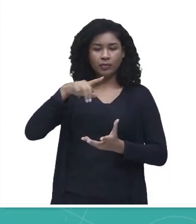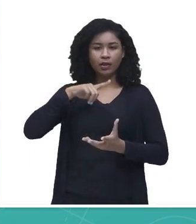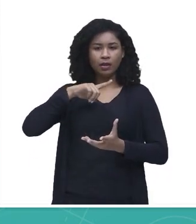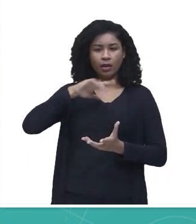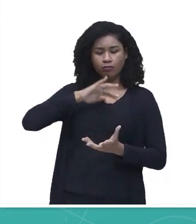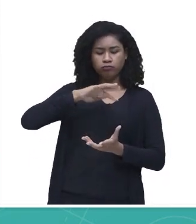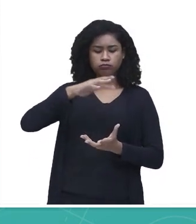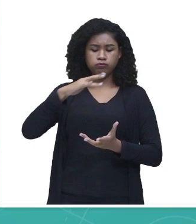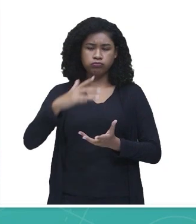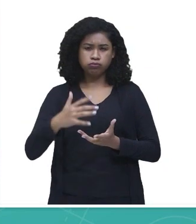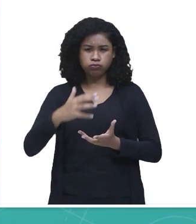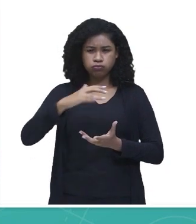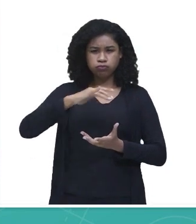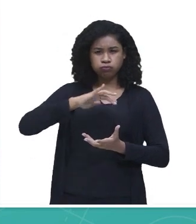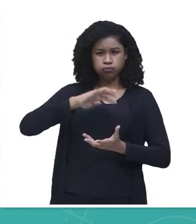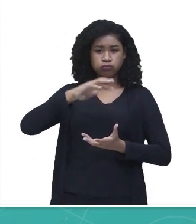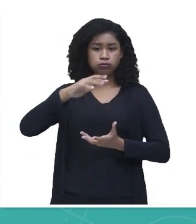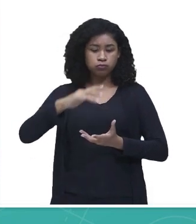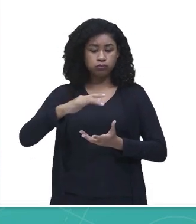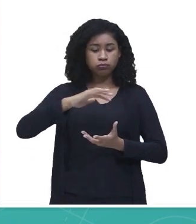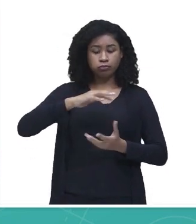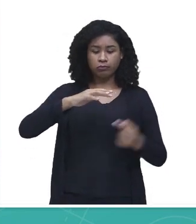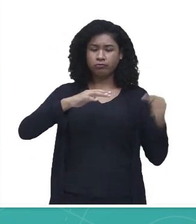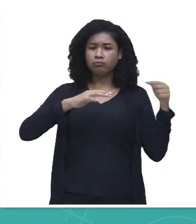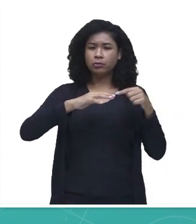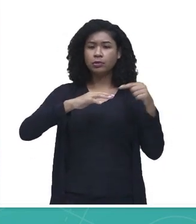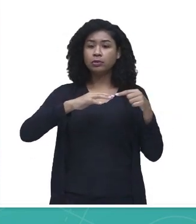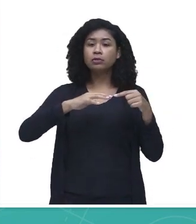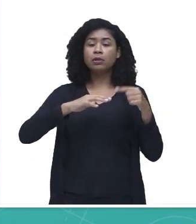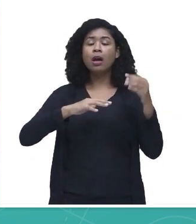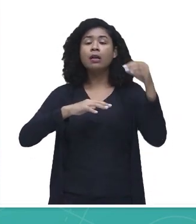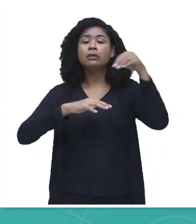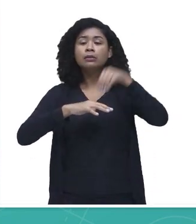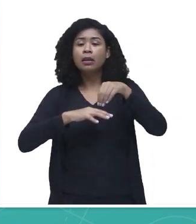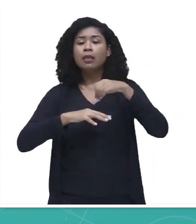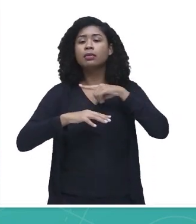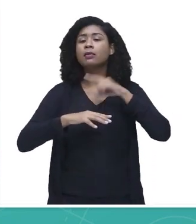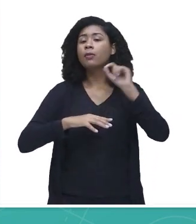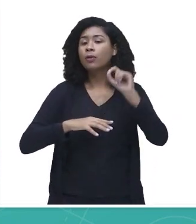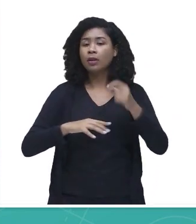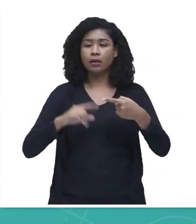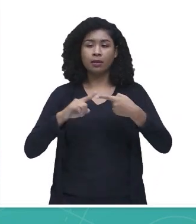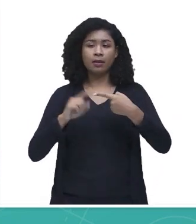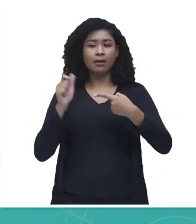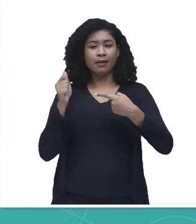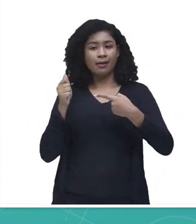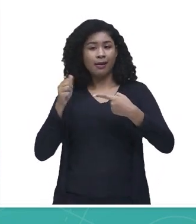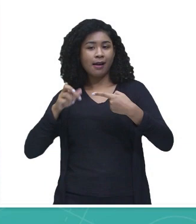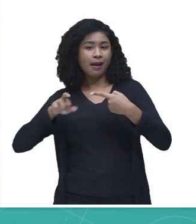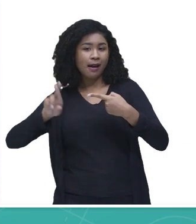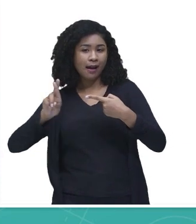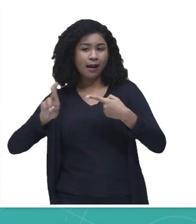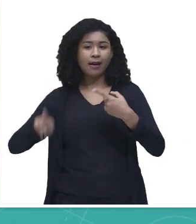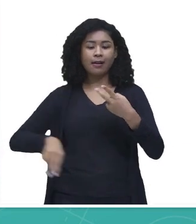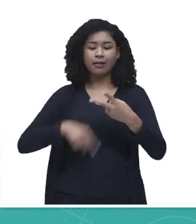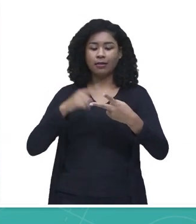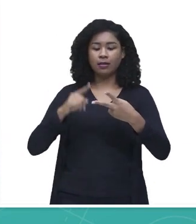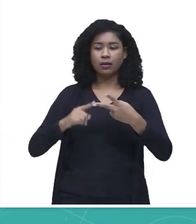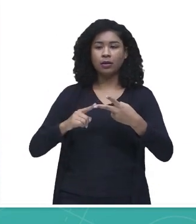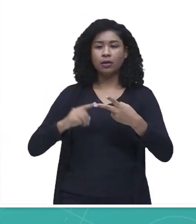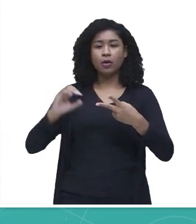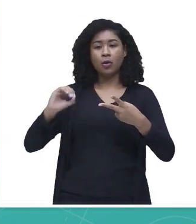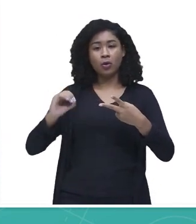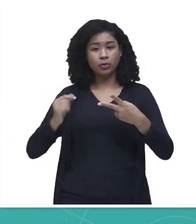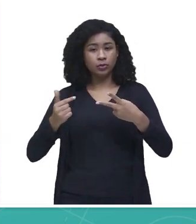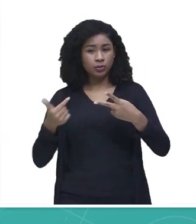terrestre é que vai conter o ar, né? O ar vai ter lá não só o gás oxigênio, mas vai ter também o gás carbônico e vão ter